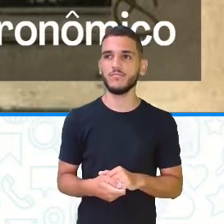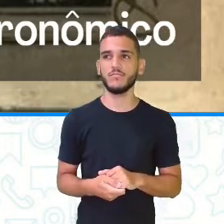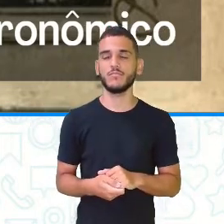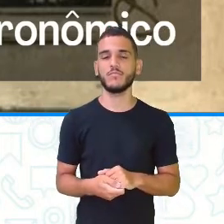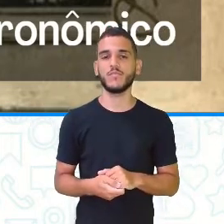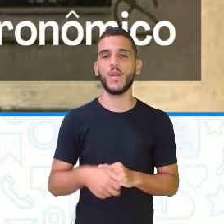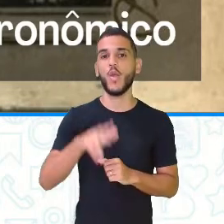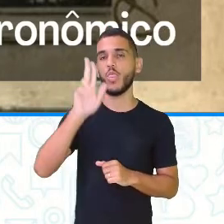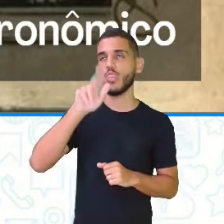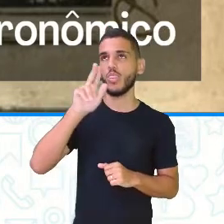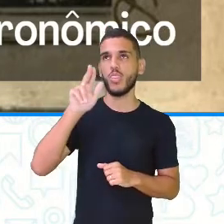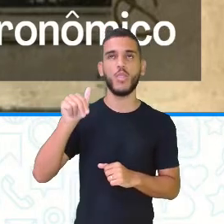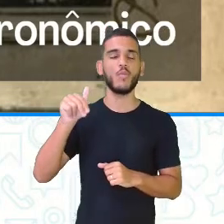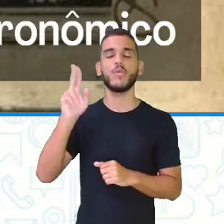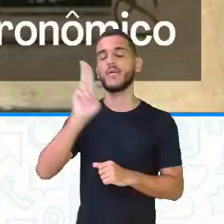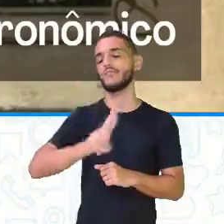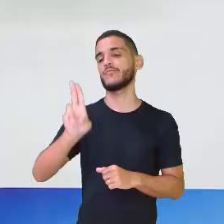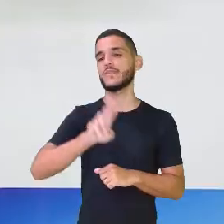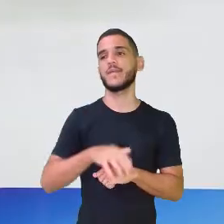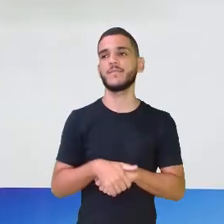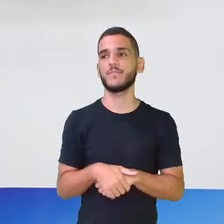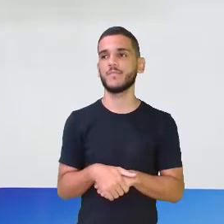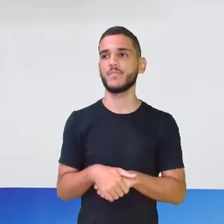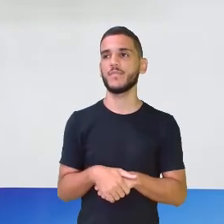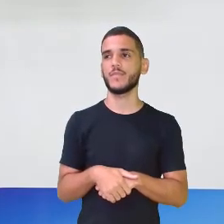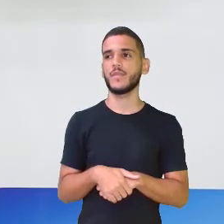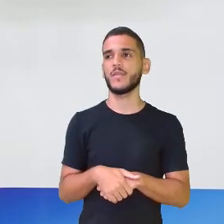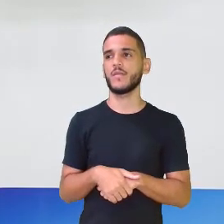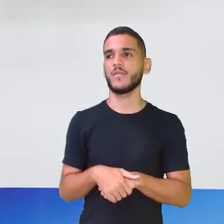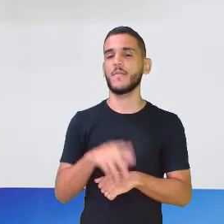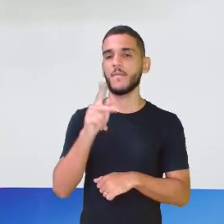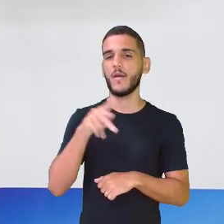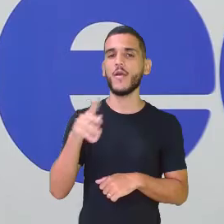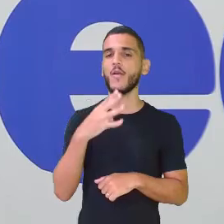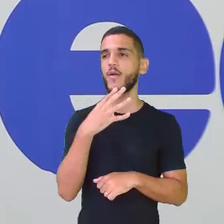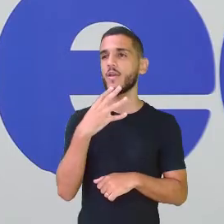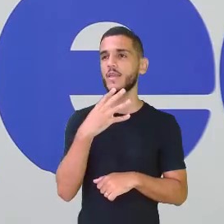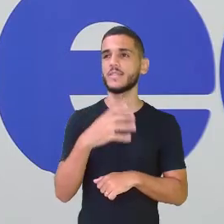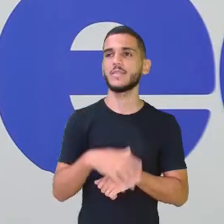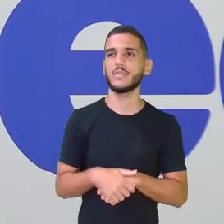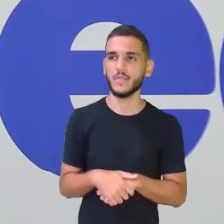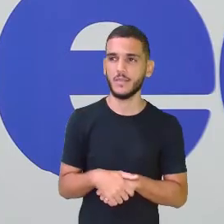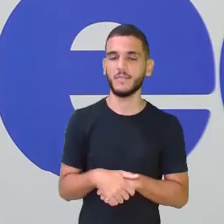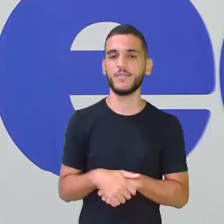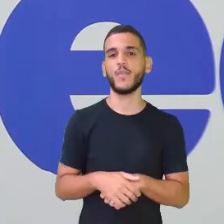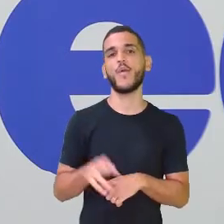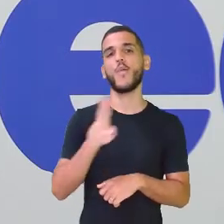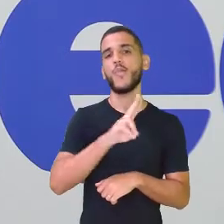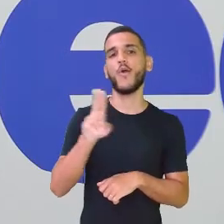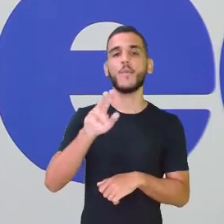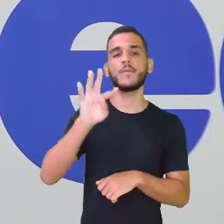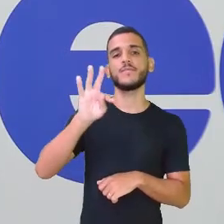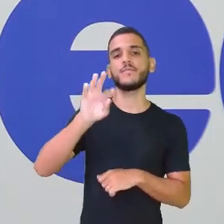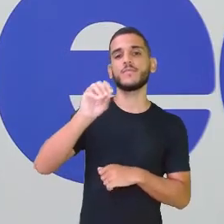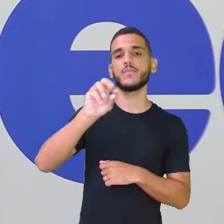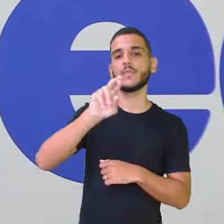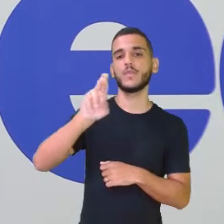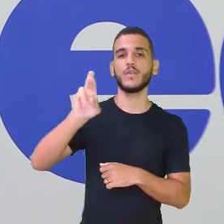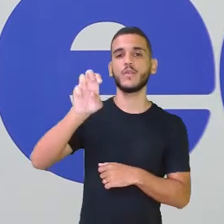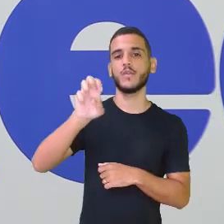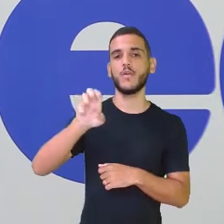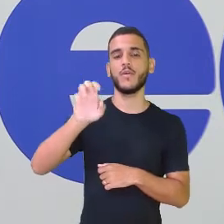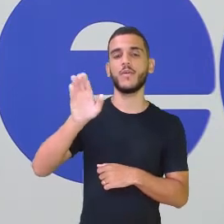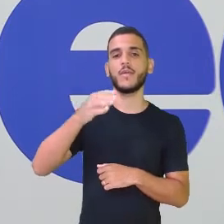o que é? subi. Sabe o que é? Conhece? Torre Malakoff? Torre Malakoff, muito